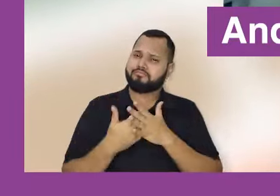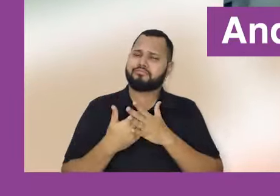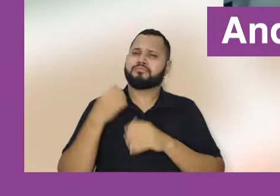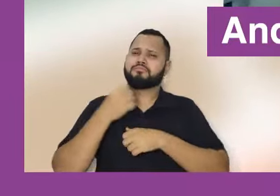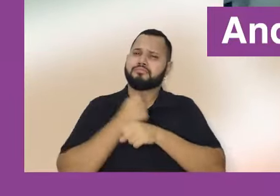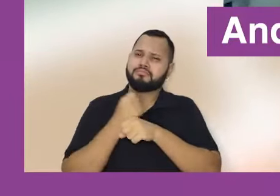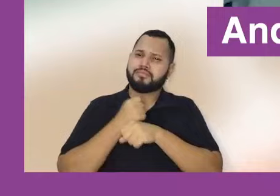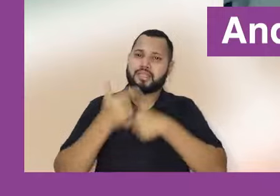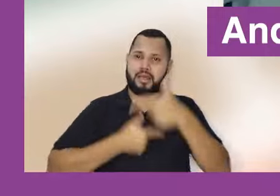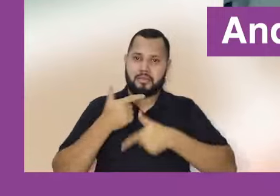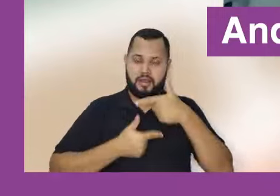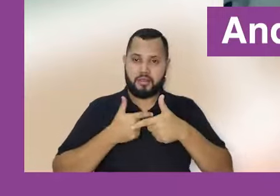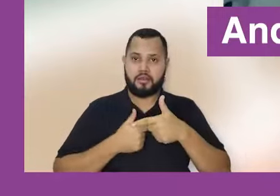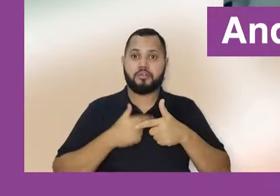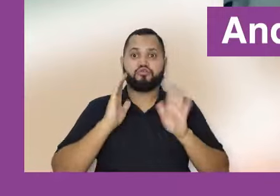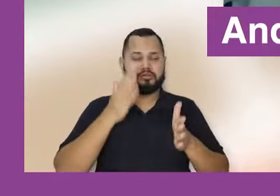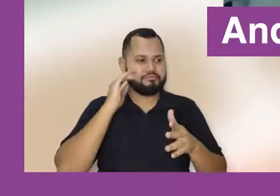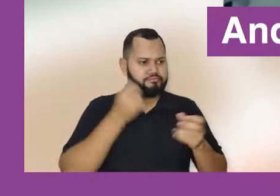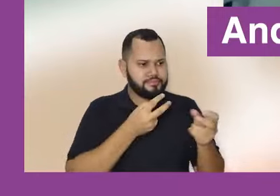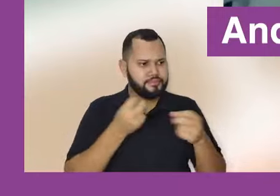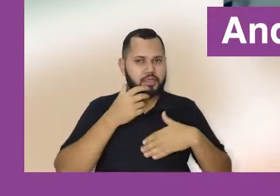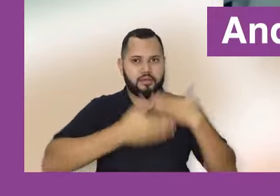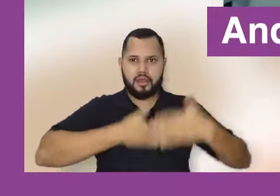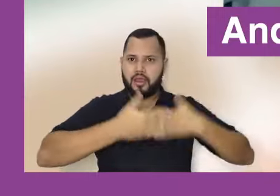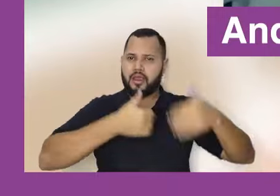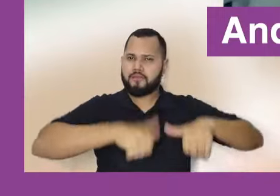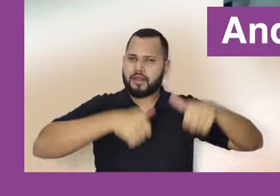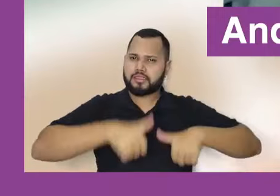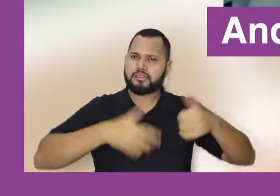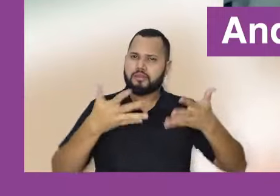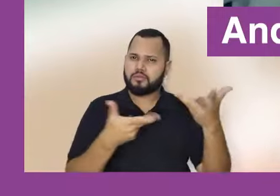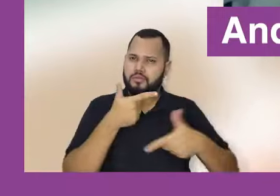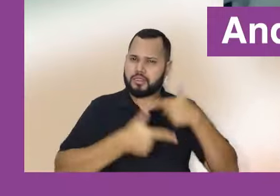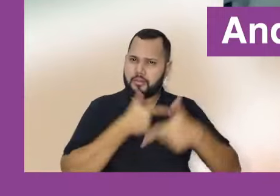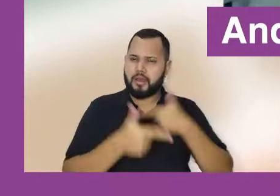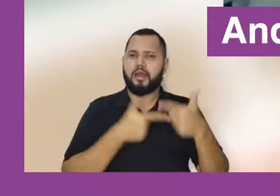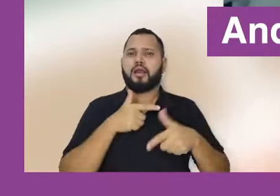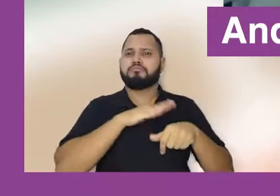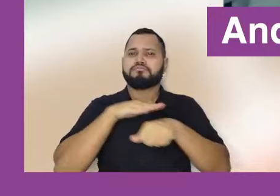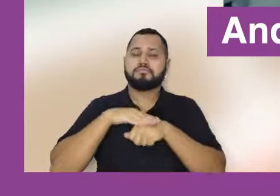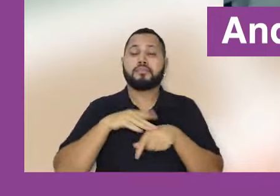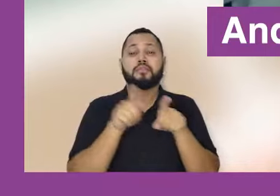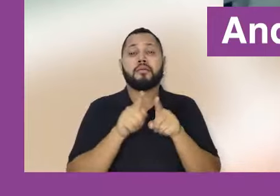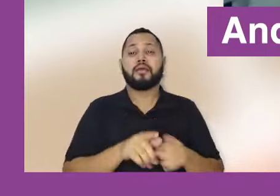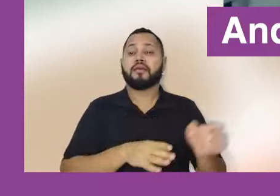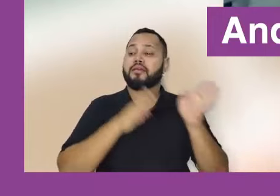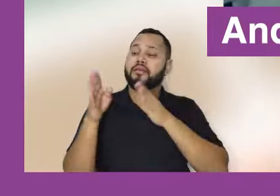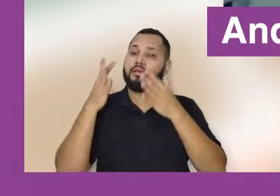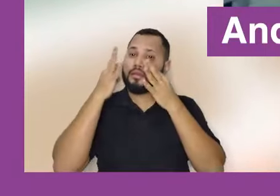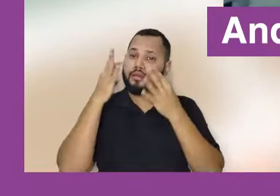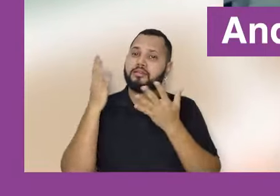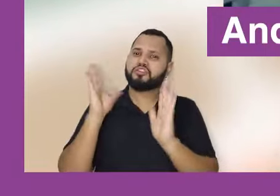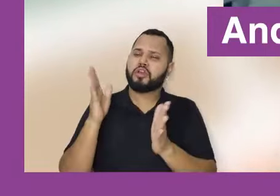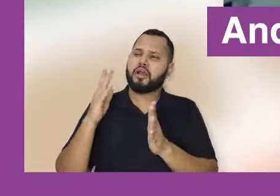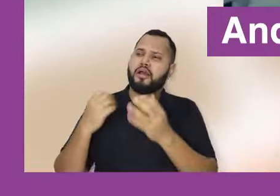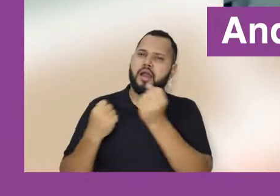longo do tempo trabalhando além de traduzir nos processos de avaliação de performance de potencial mas traduzindo os processos